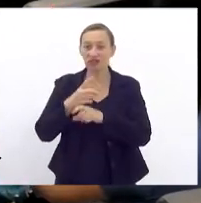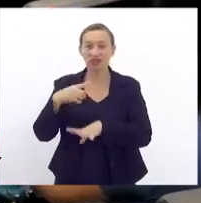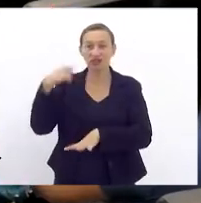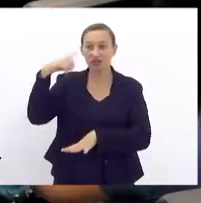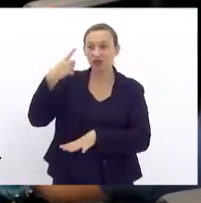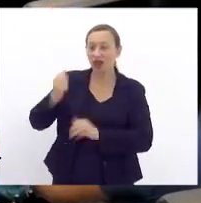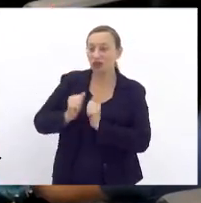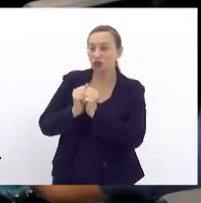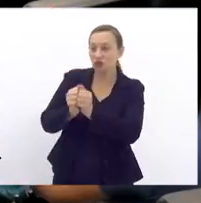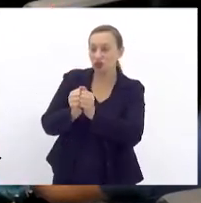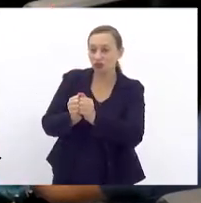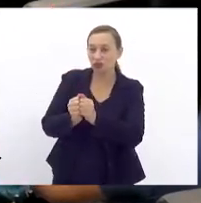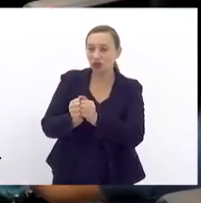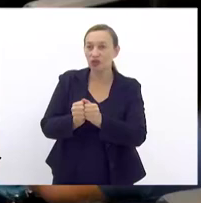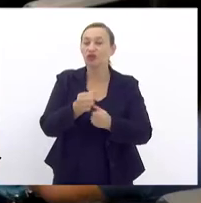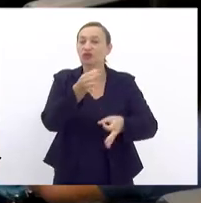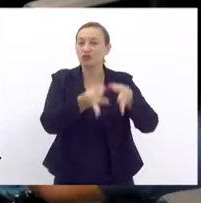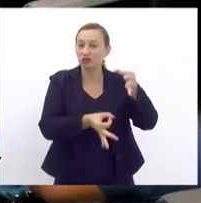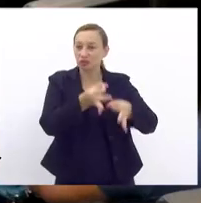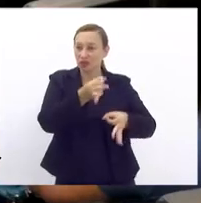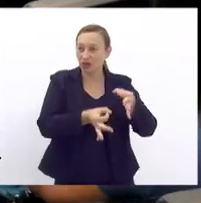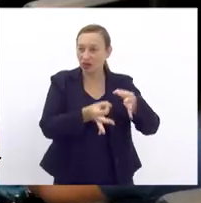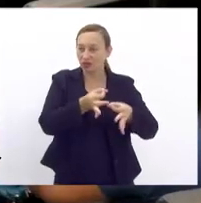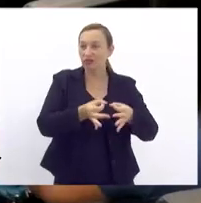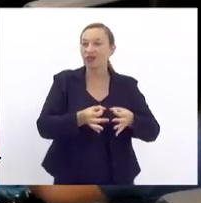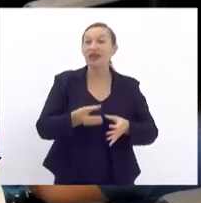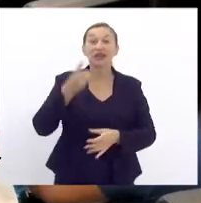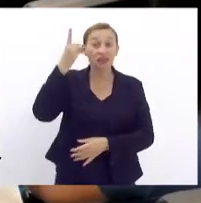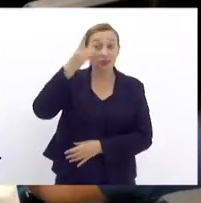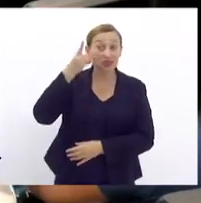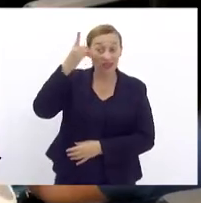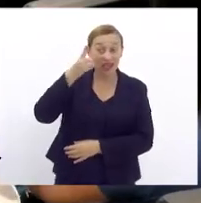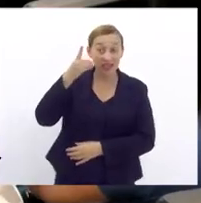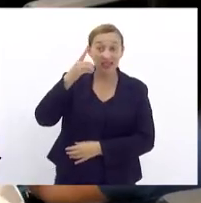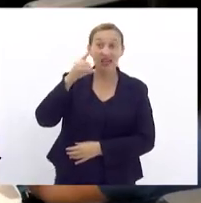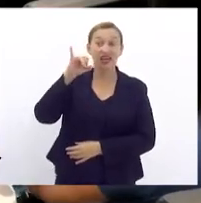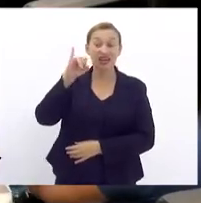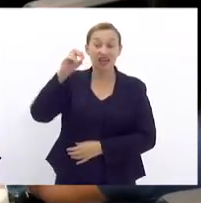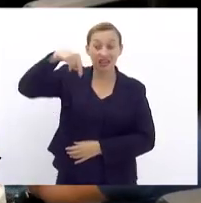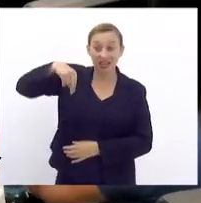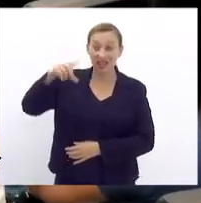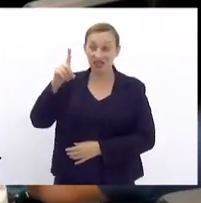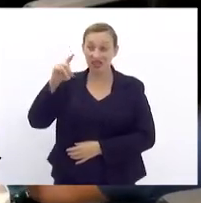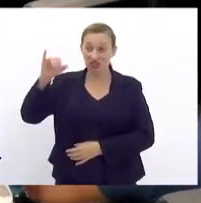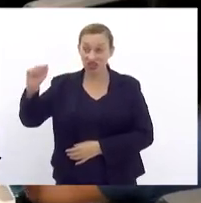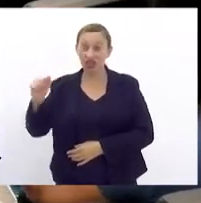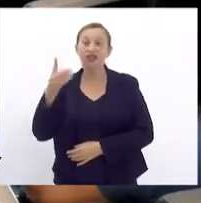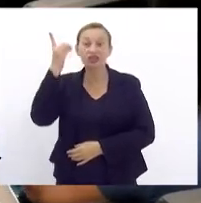passamos aí no tribunal da Índia deputado federal